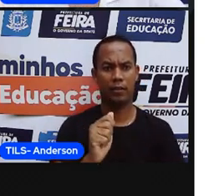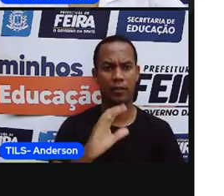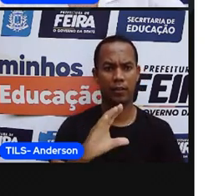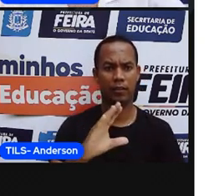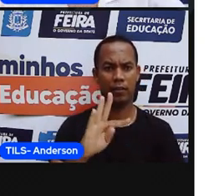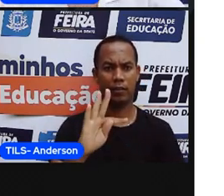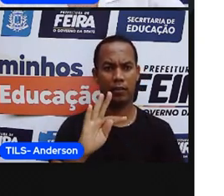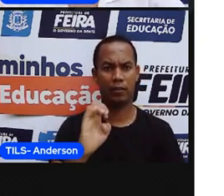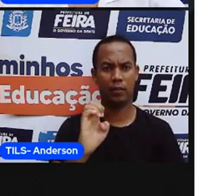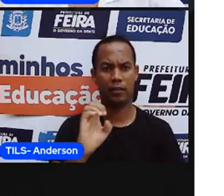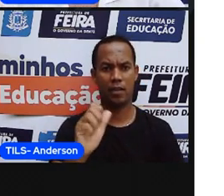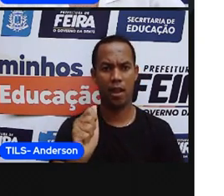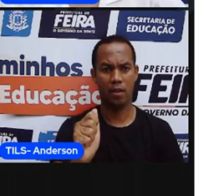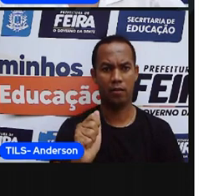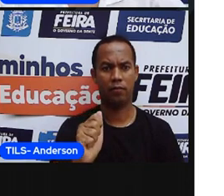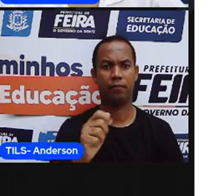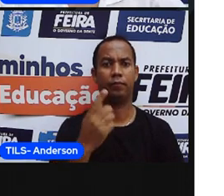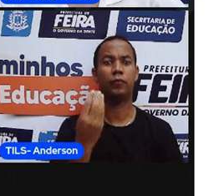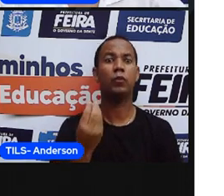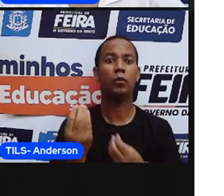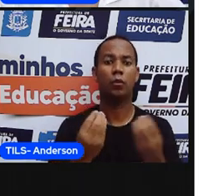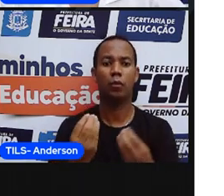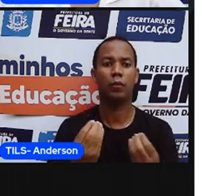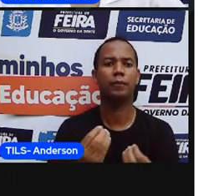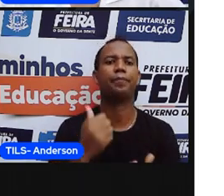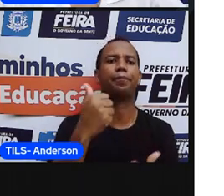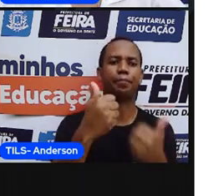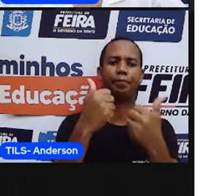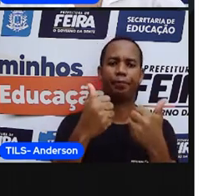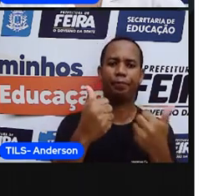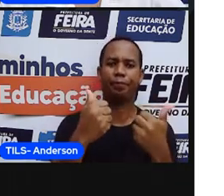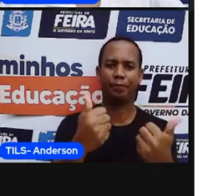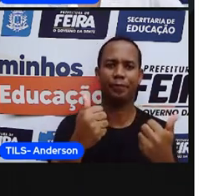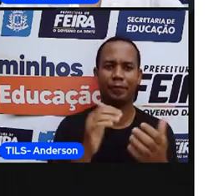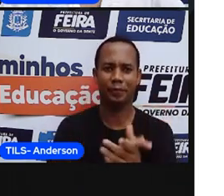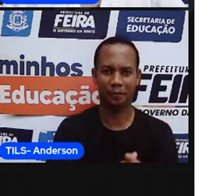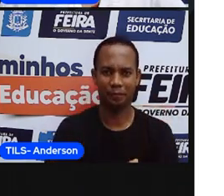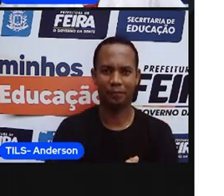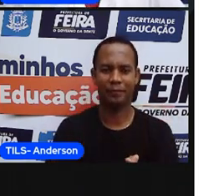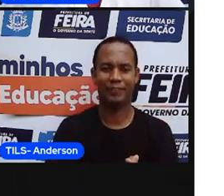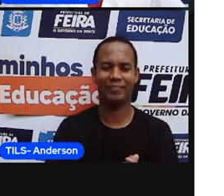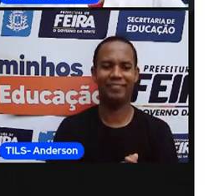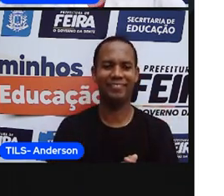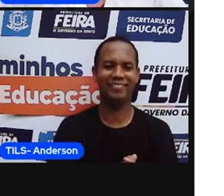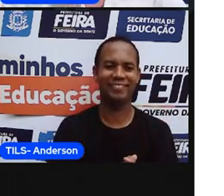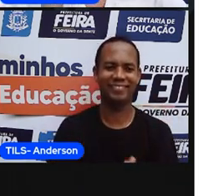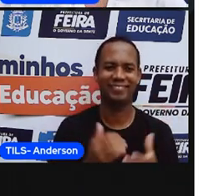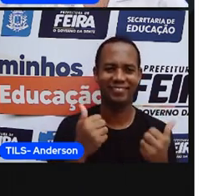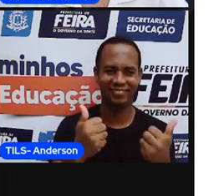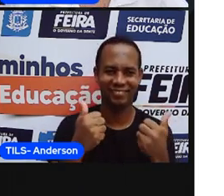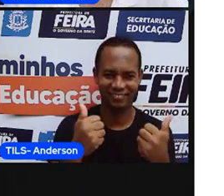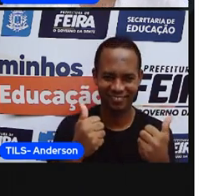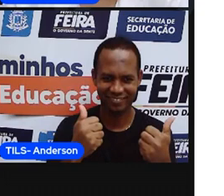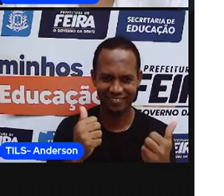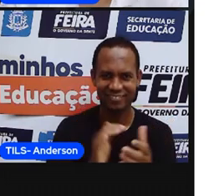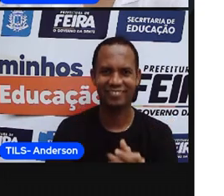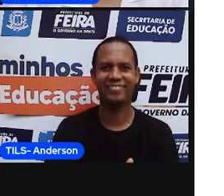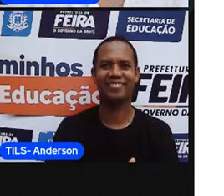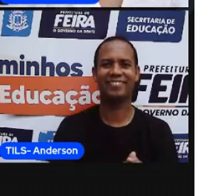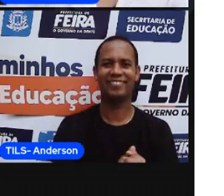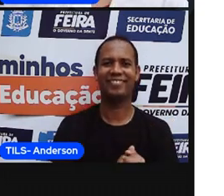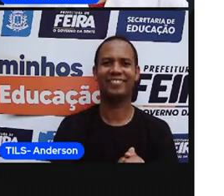Você sabia disso tudo? Você sabia, Anderson? Ah, Anderson é o menino, é o melhor aluno que eu tenho. Ô,